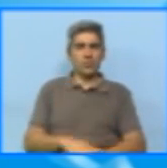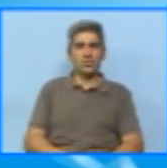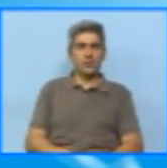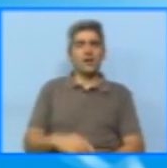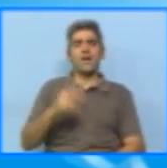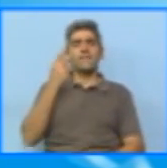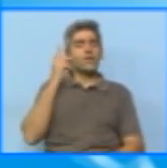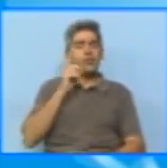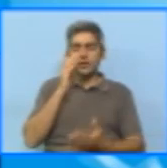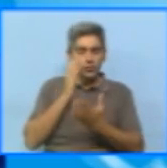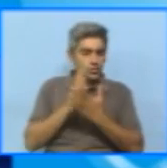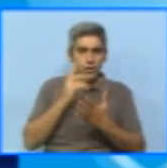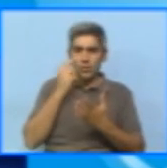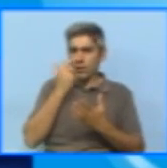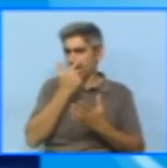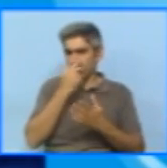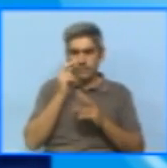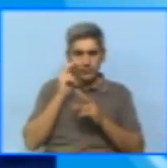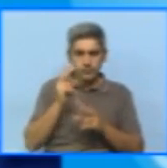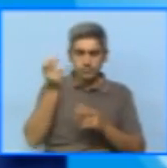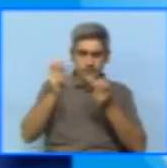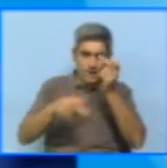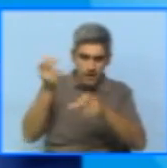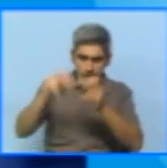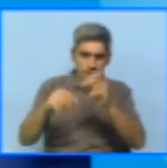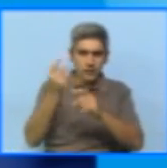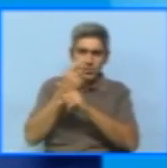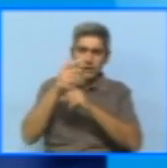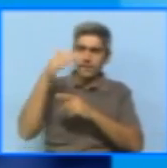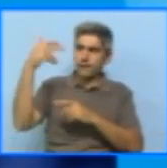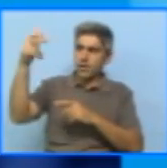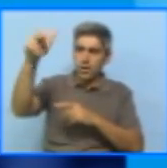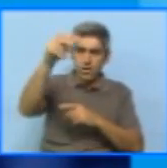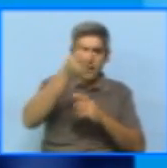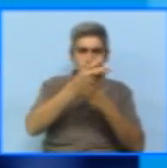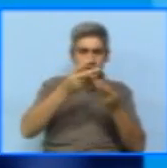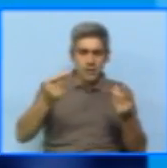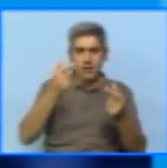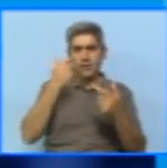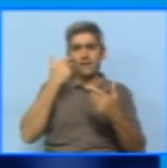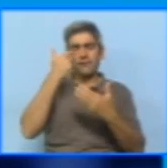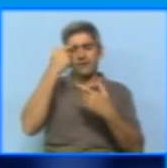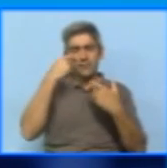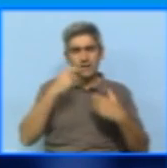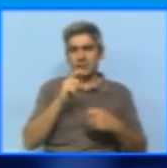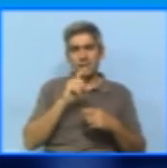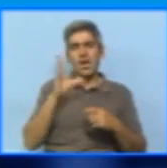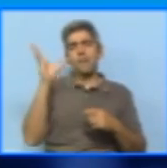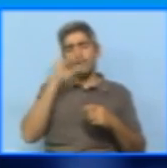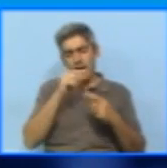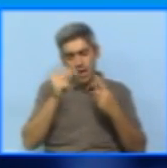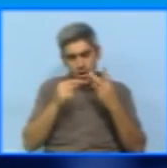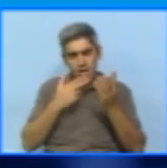A vida não é só aquilo que nos aparece exteriormente, material e fisicamente. Há muita